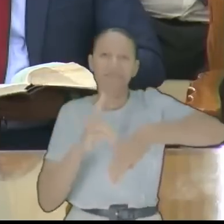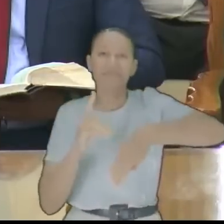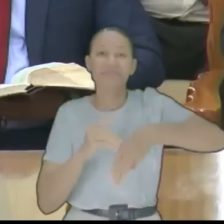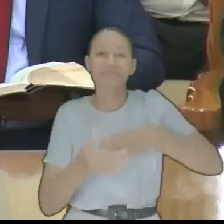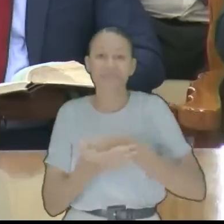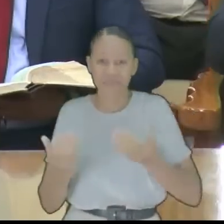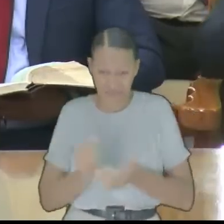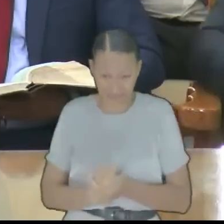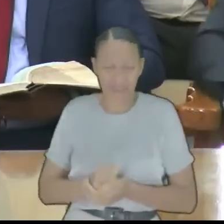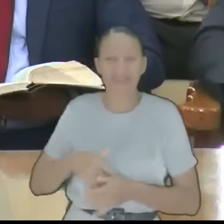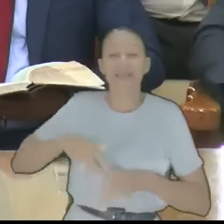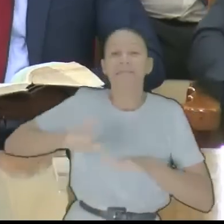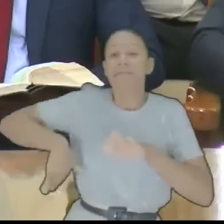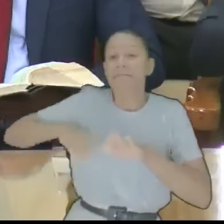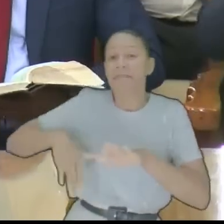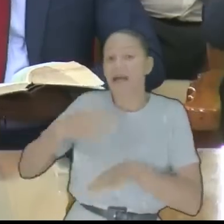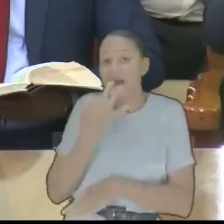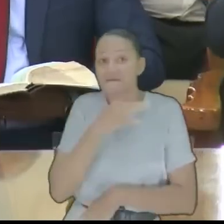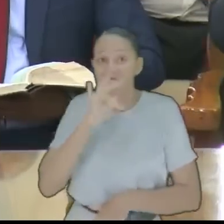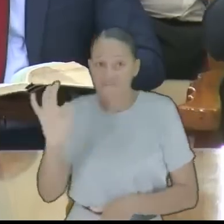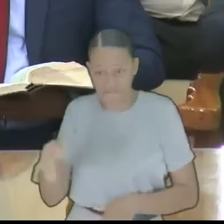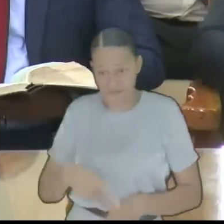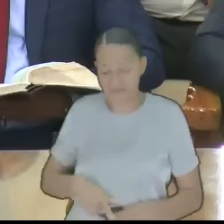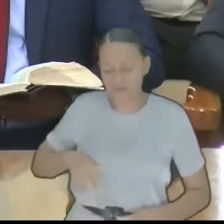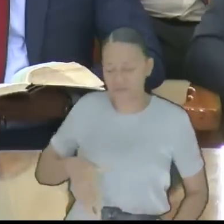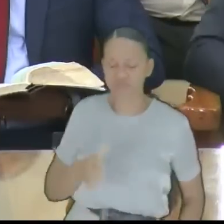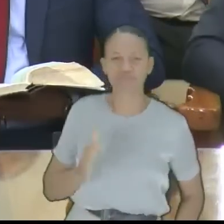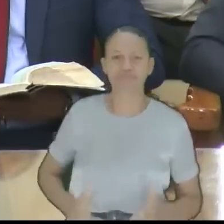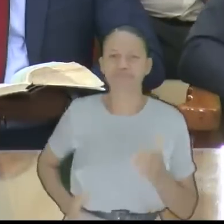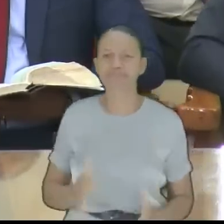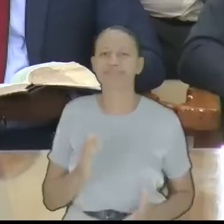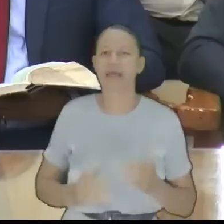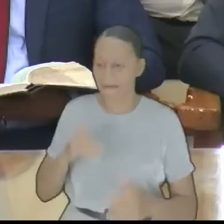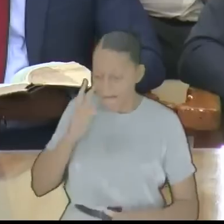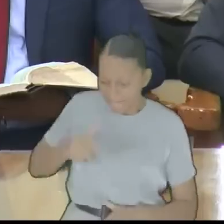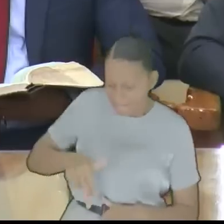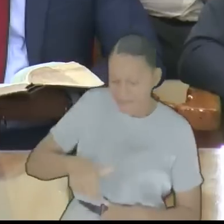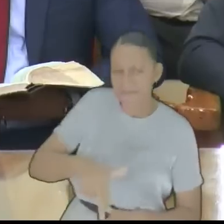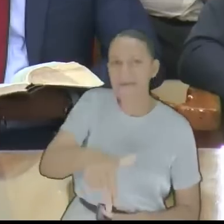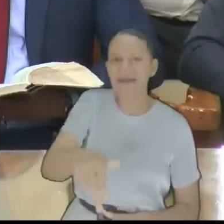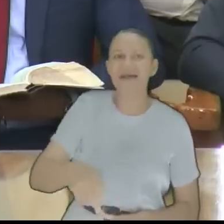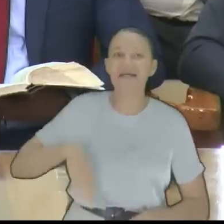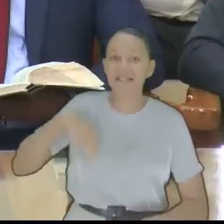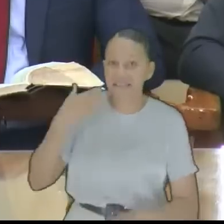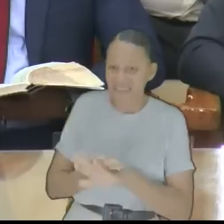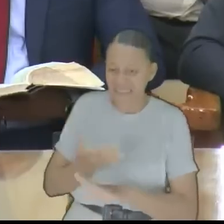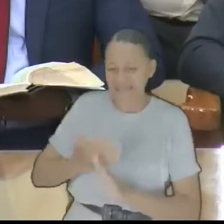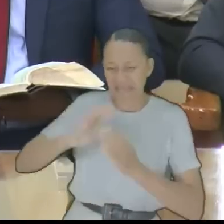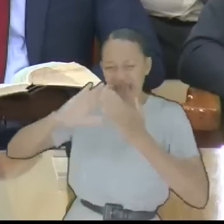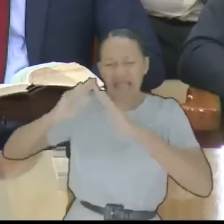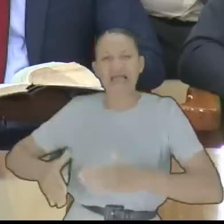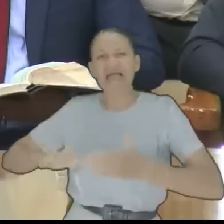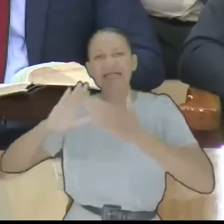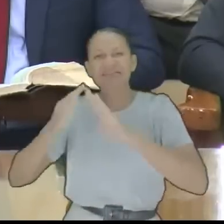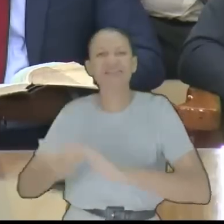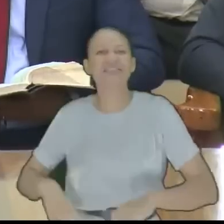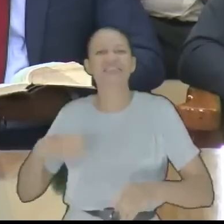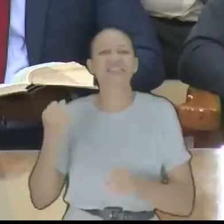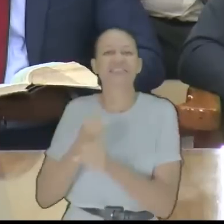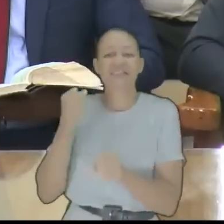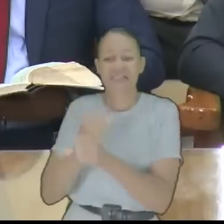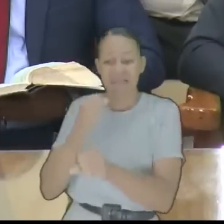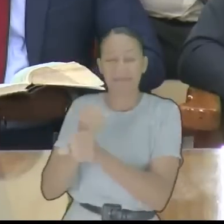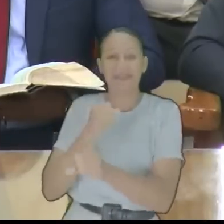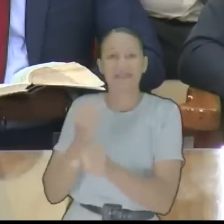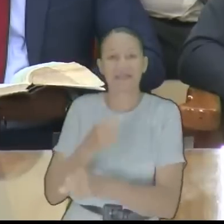na Praia do Francês, se você for fazer uma caminhada, você vai encontrar ainda as ruínas de uma edificação de